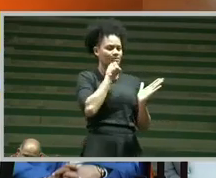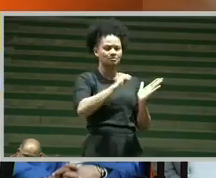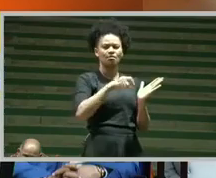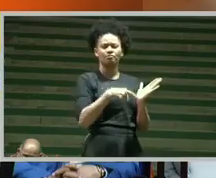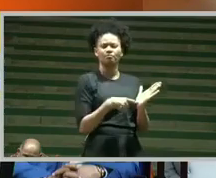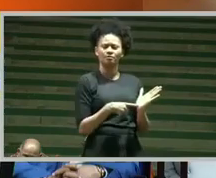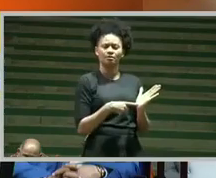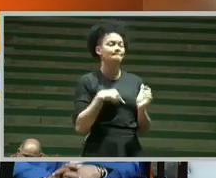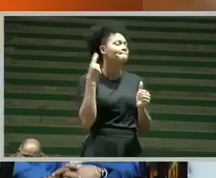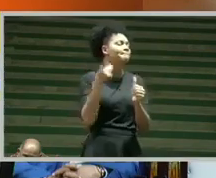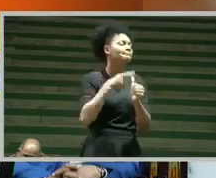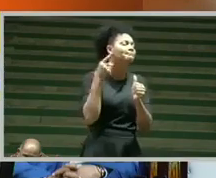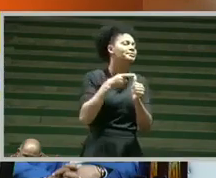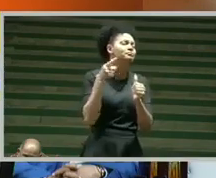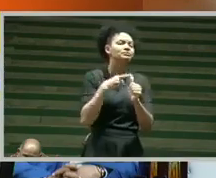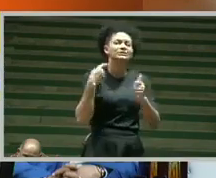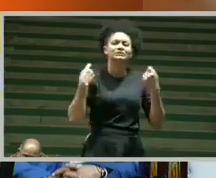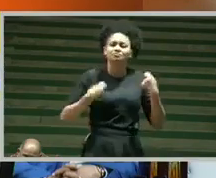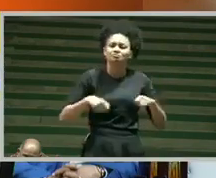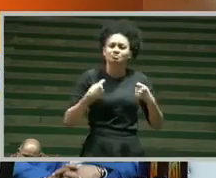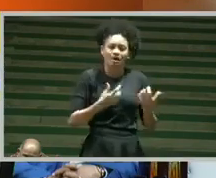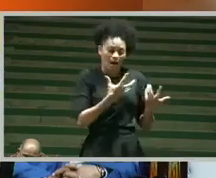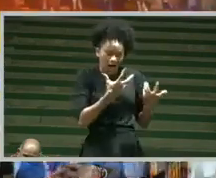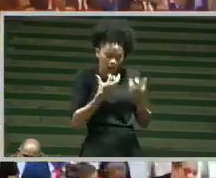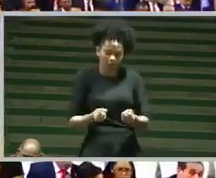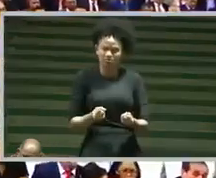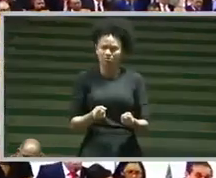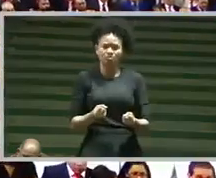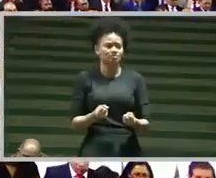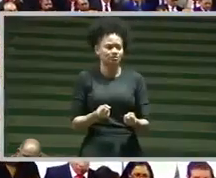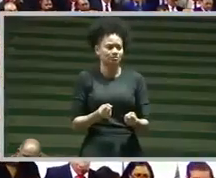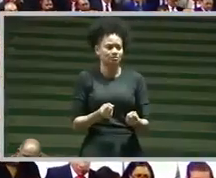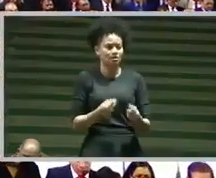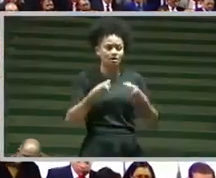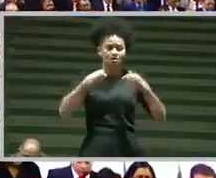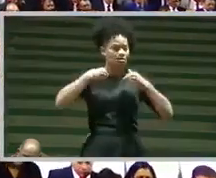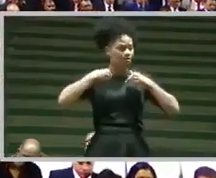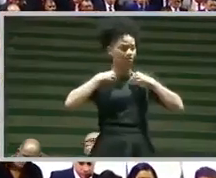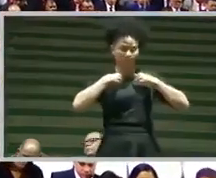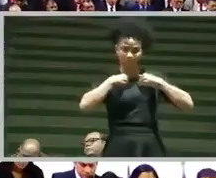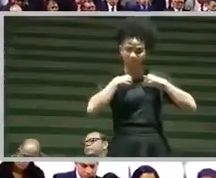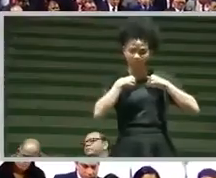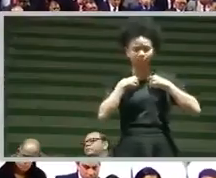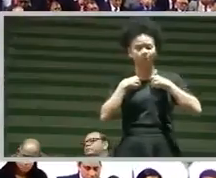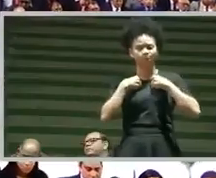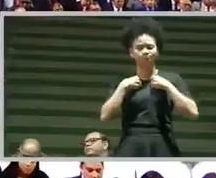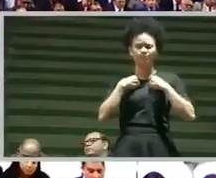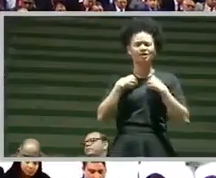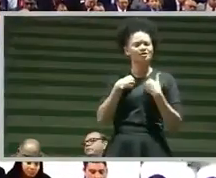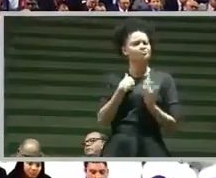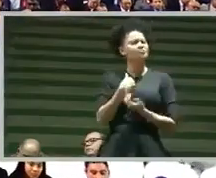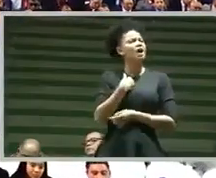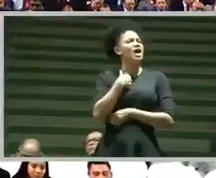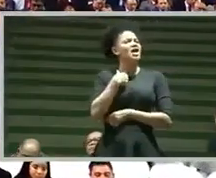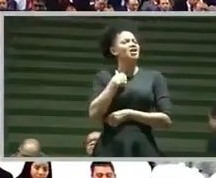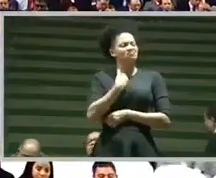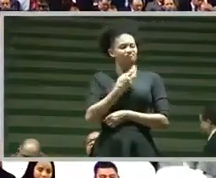primeira coisa que precisamos considerar, e eu a considero